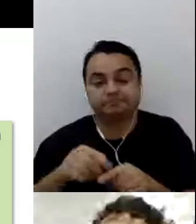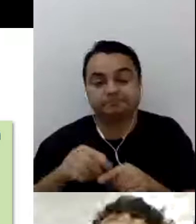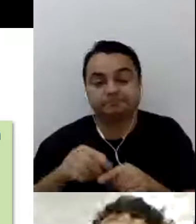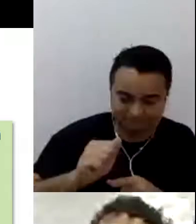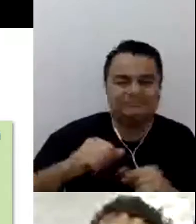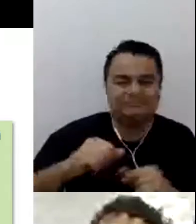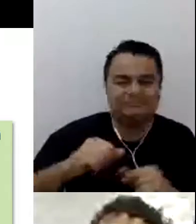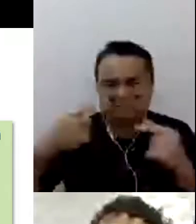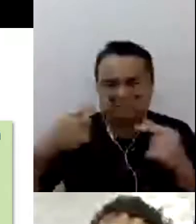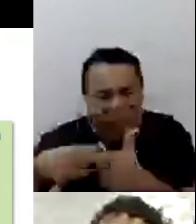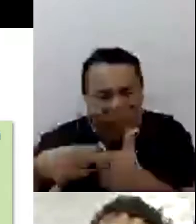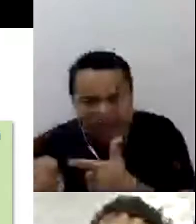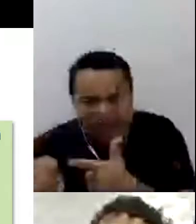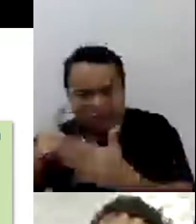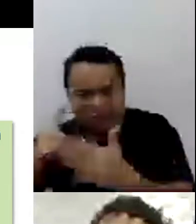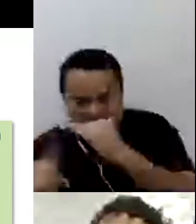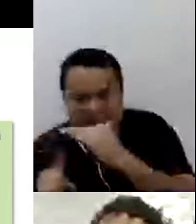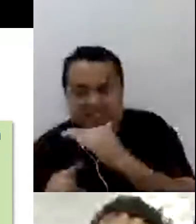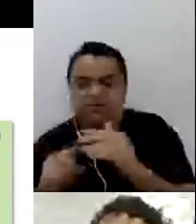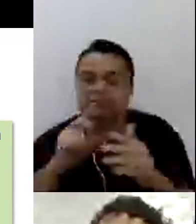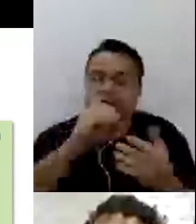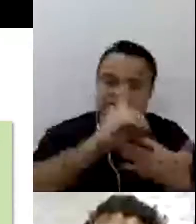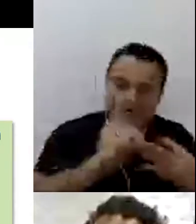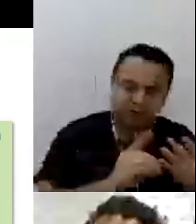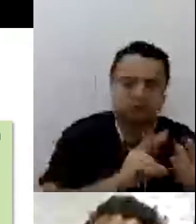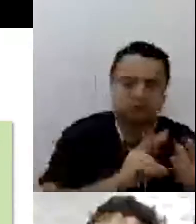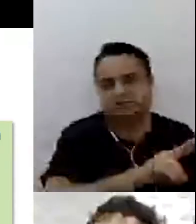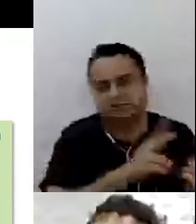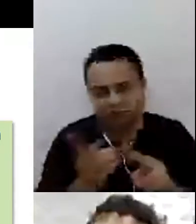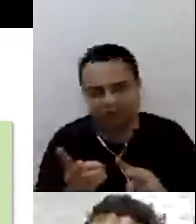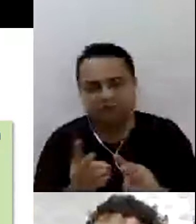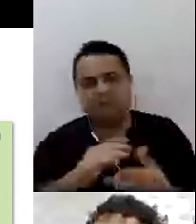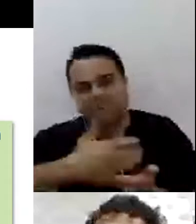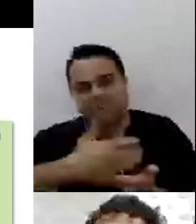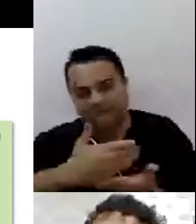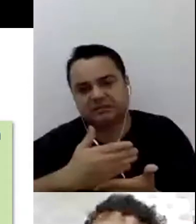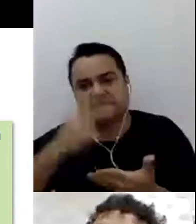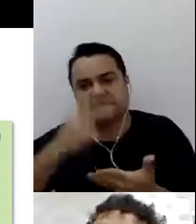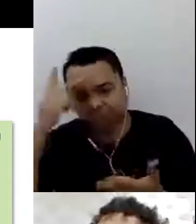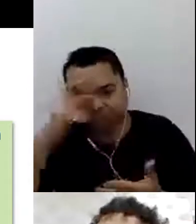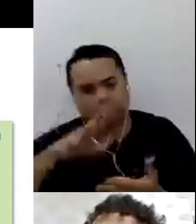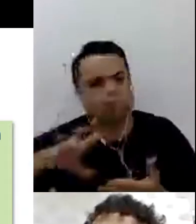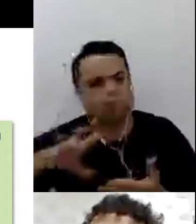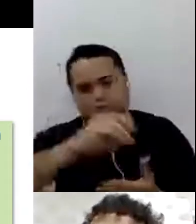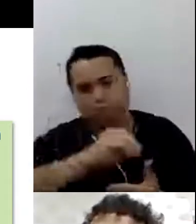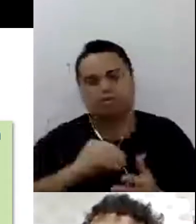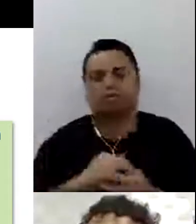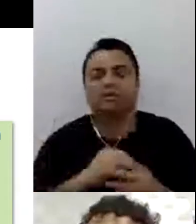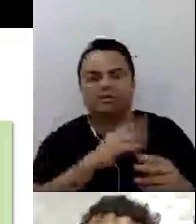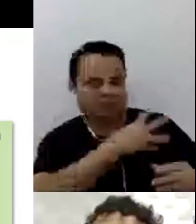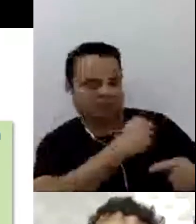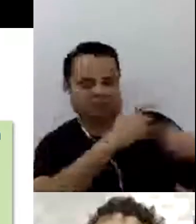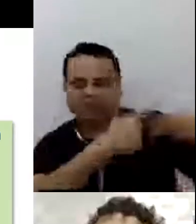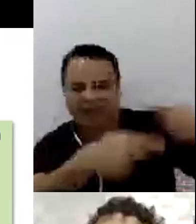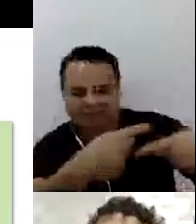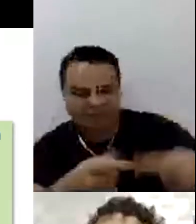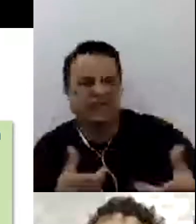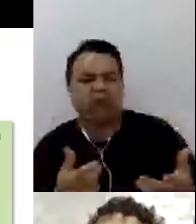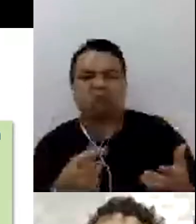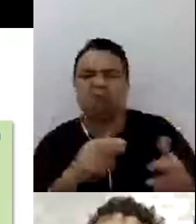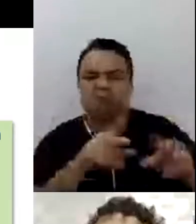que estão sendo transformados por todos os equipamentos, por todas as máquinas, por todas as pessoas, por toda a geração, por todo o ecossistema que